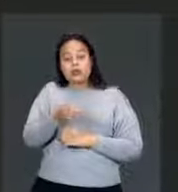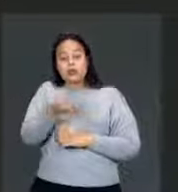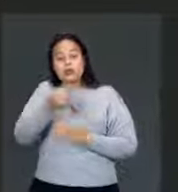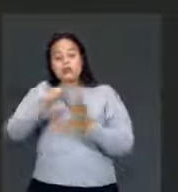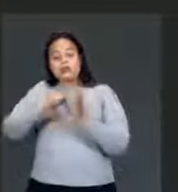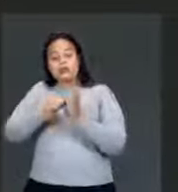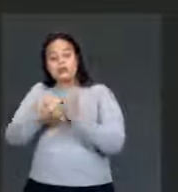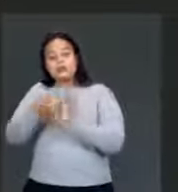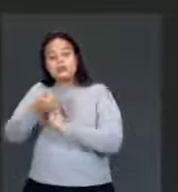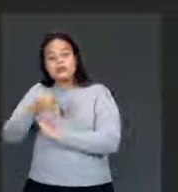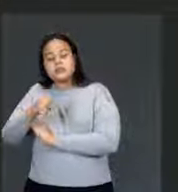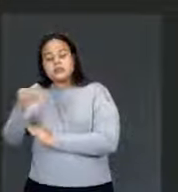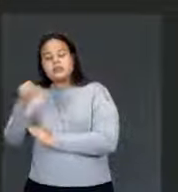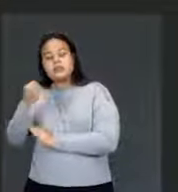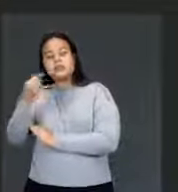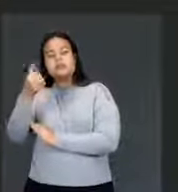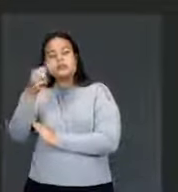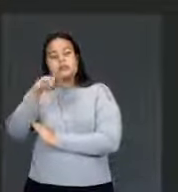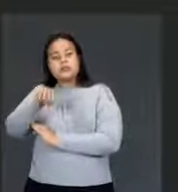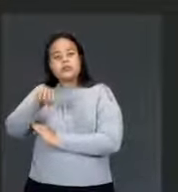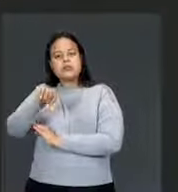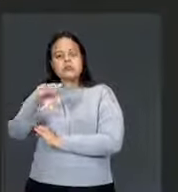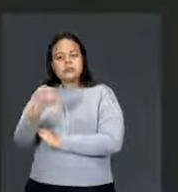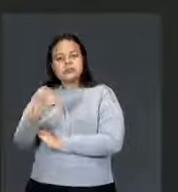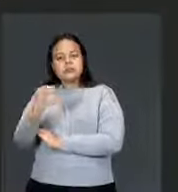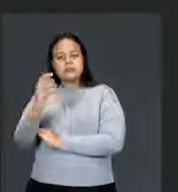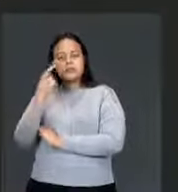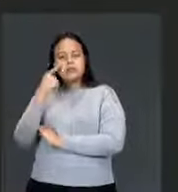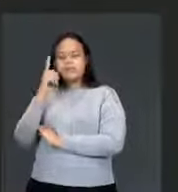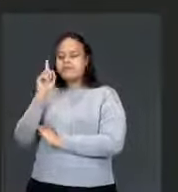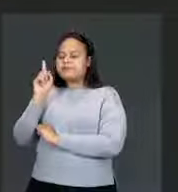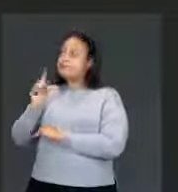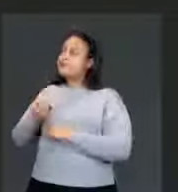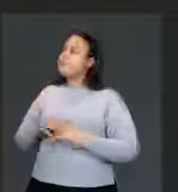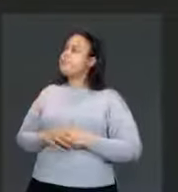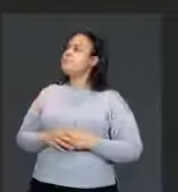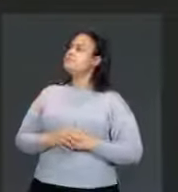10 elevado a menos 19 coulombs.